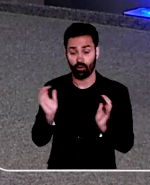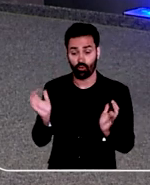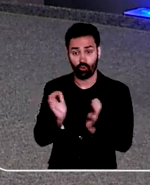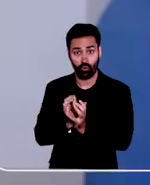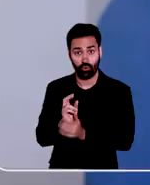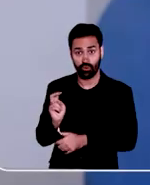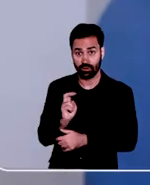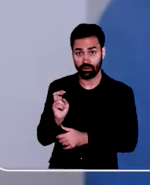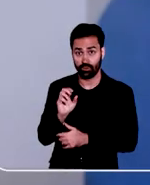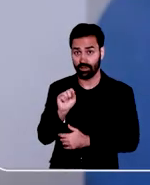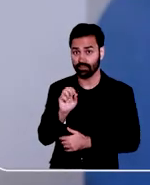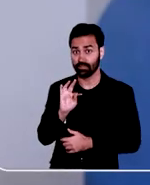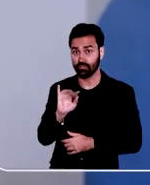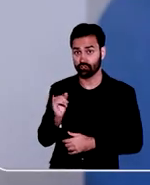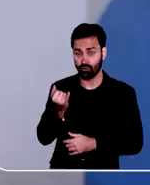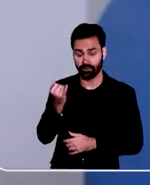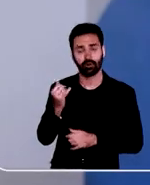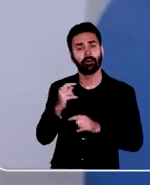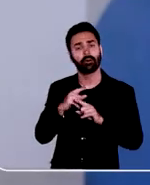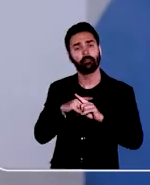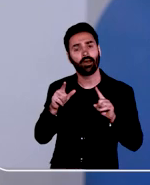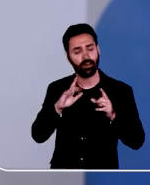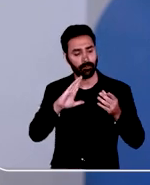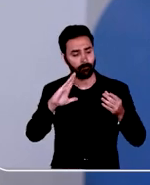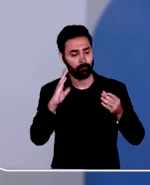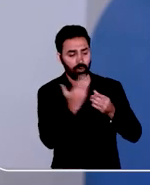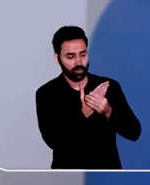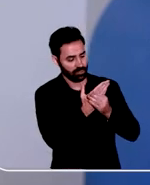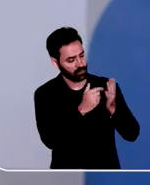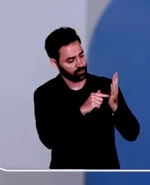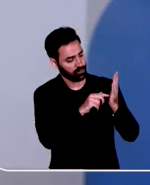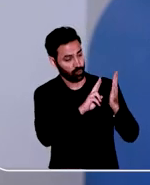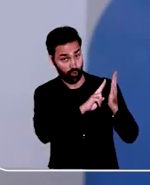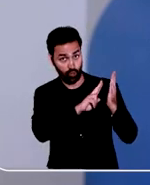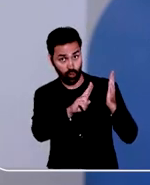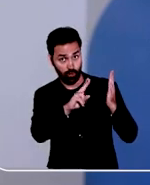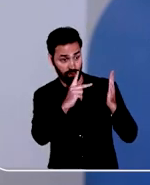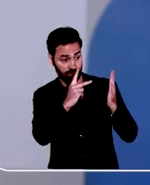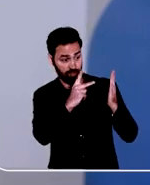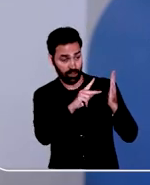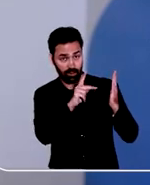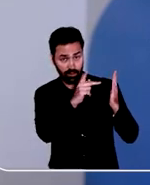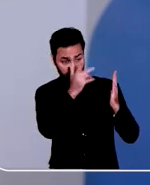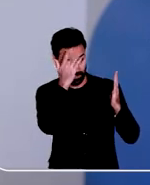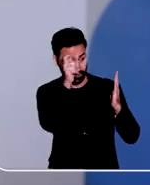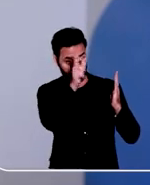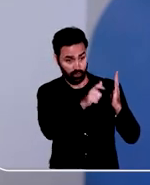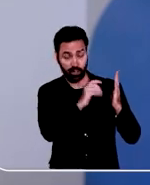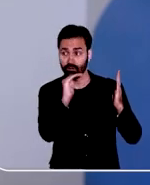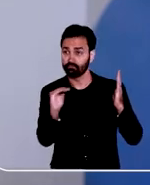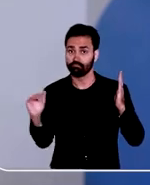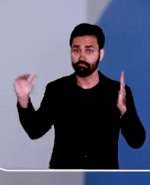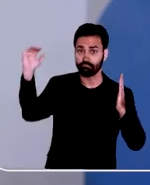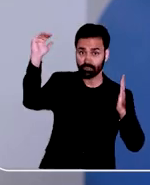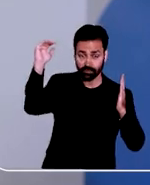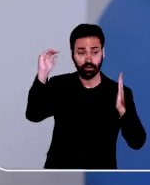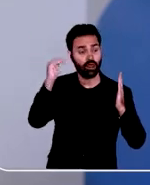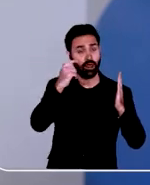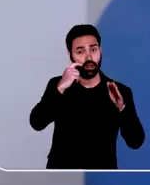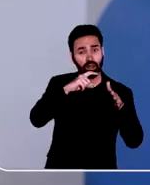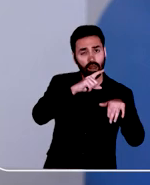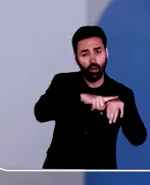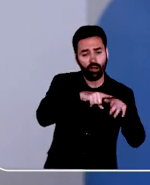Federal para a quinta turma do STJ o simples fato de uma autoridade com foro especial ter seu nome